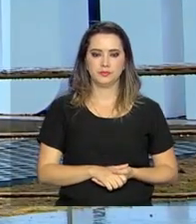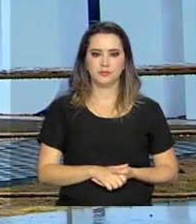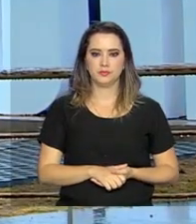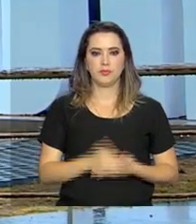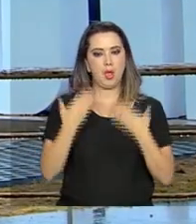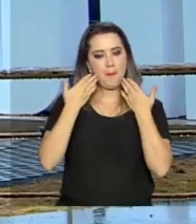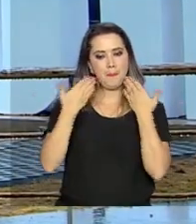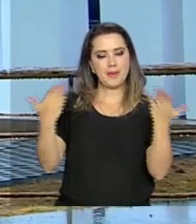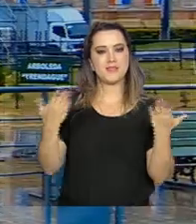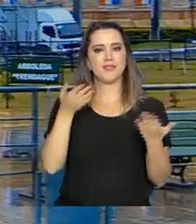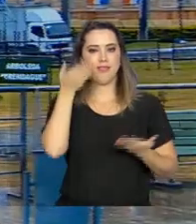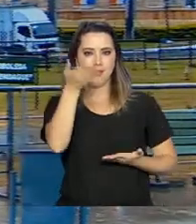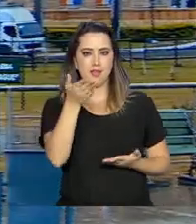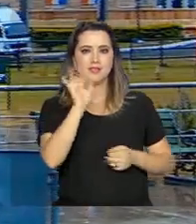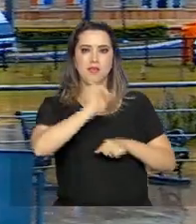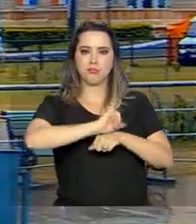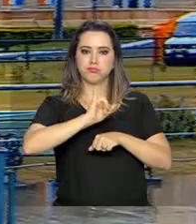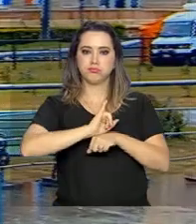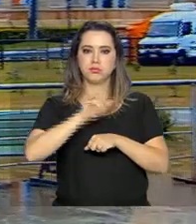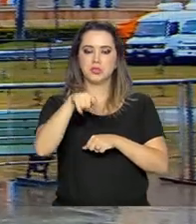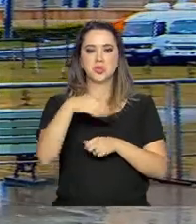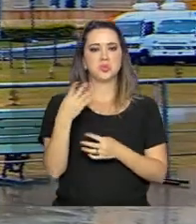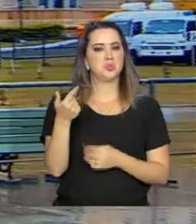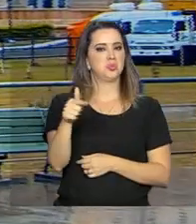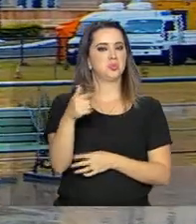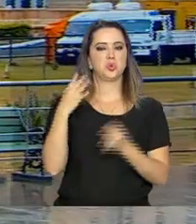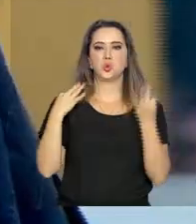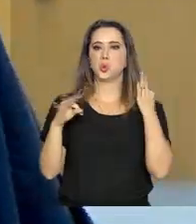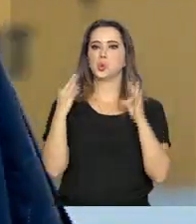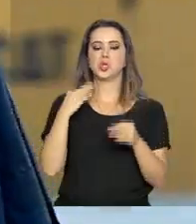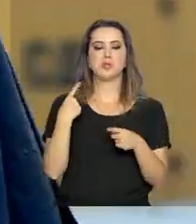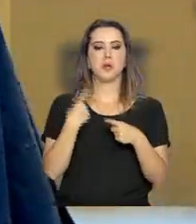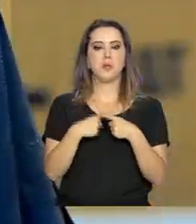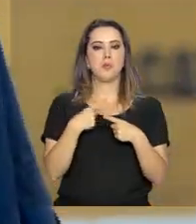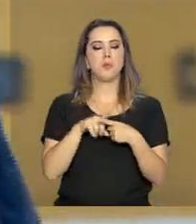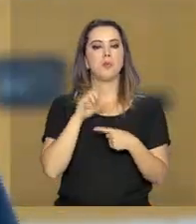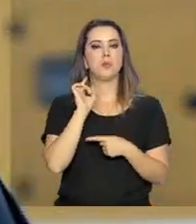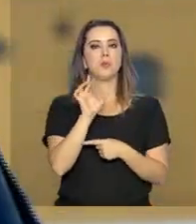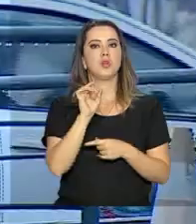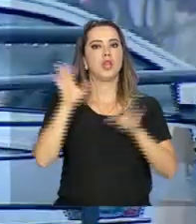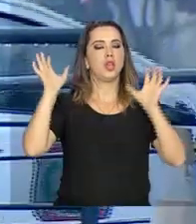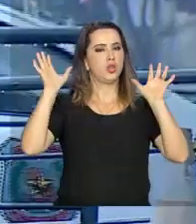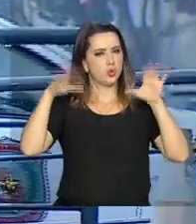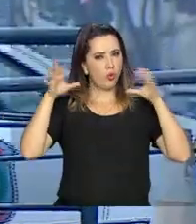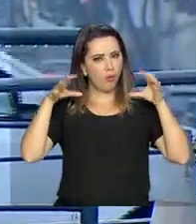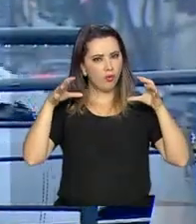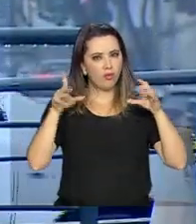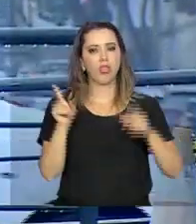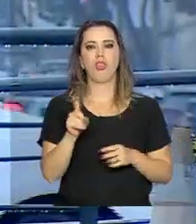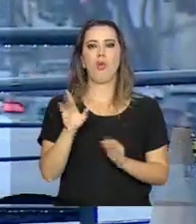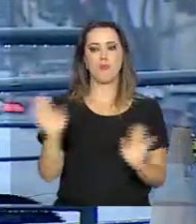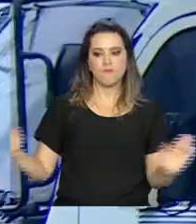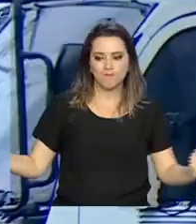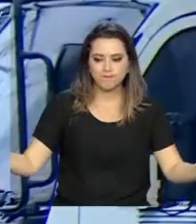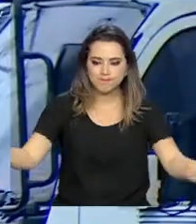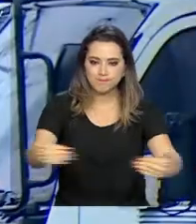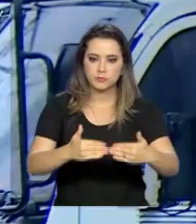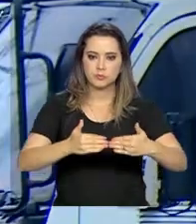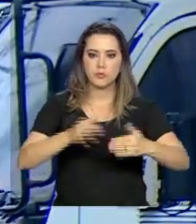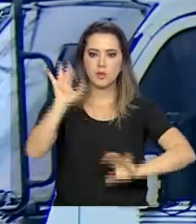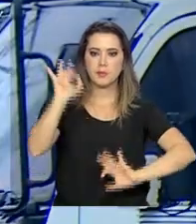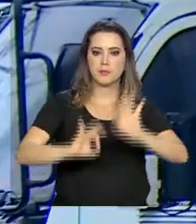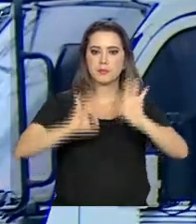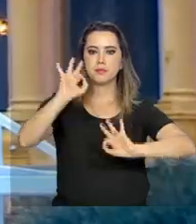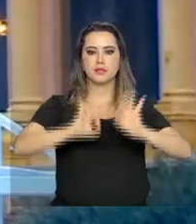cartão postal de assunção amanheceu sem turistas e o motivo não era apenas a chuva o local foi interditado para os últimos